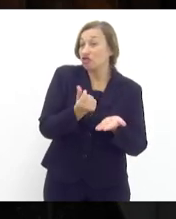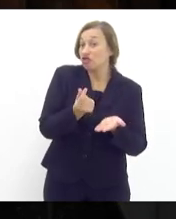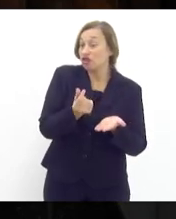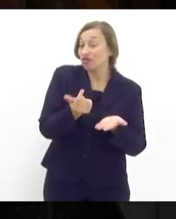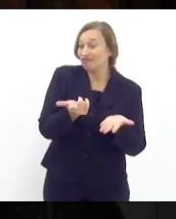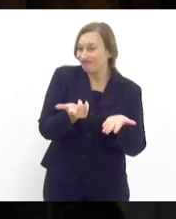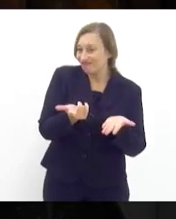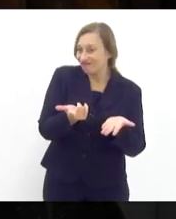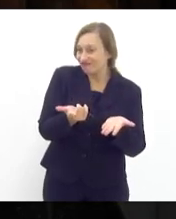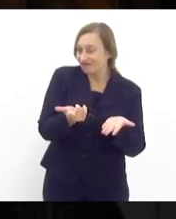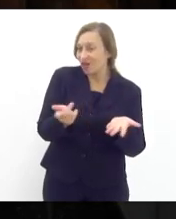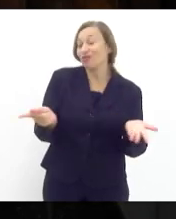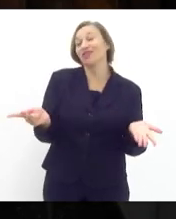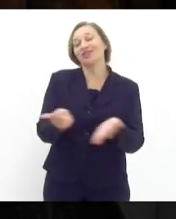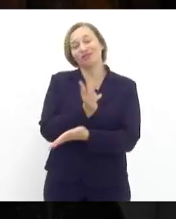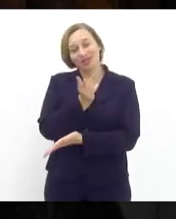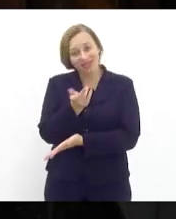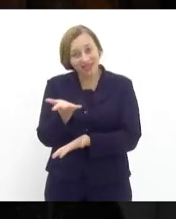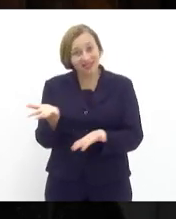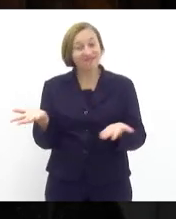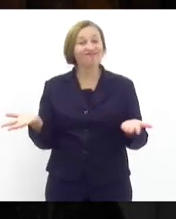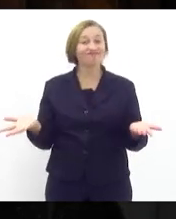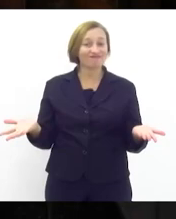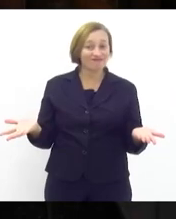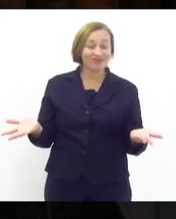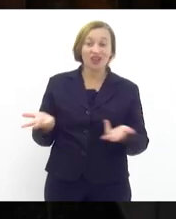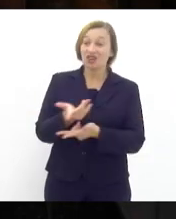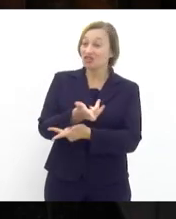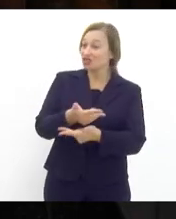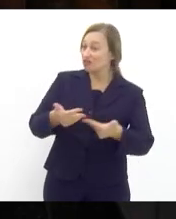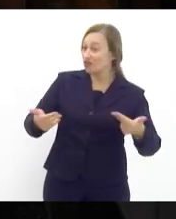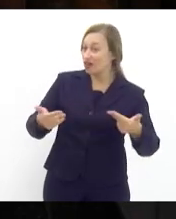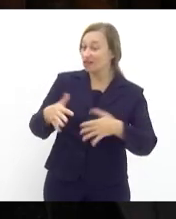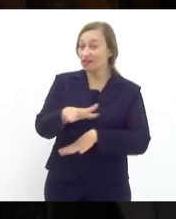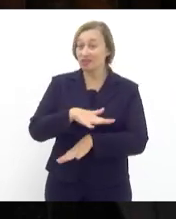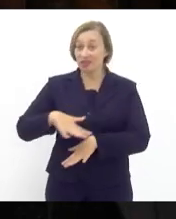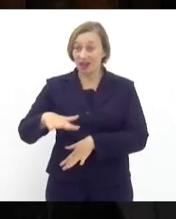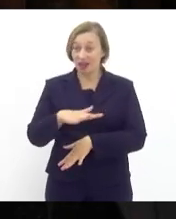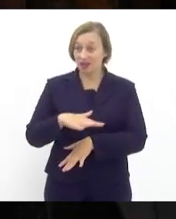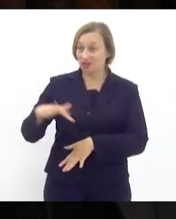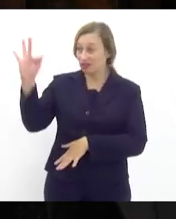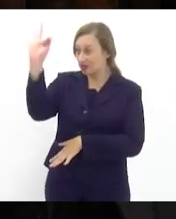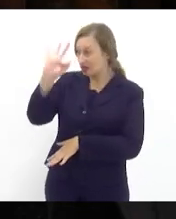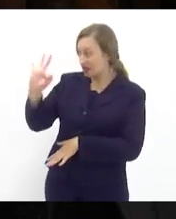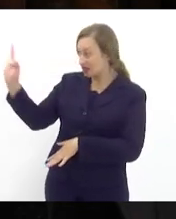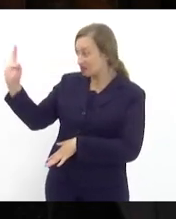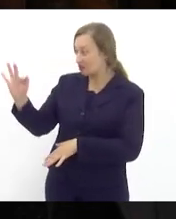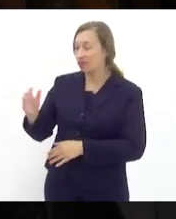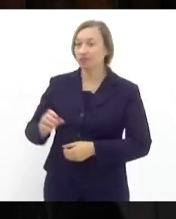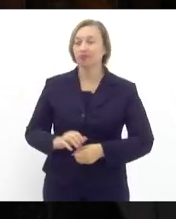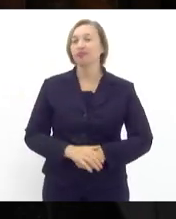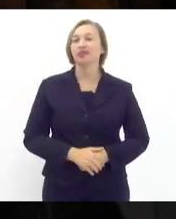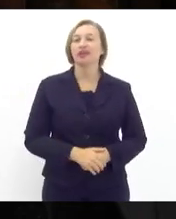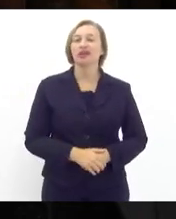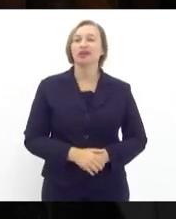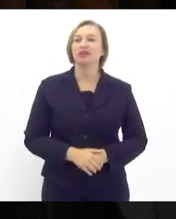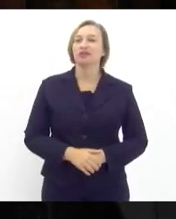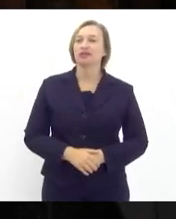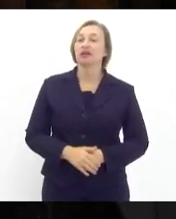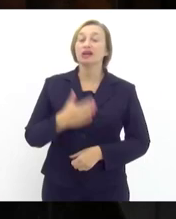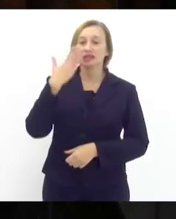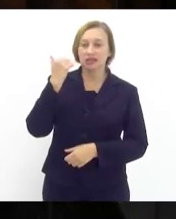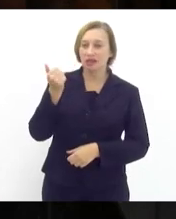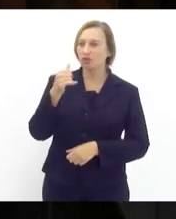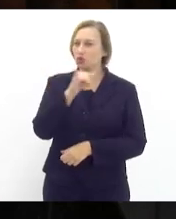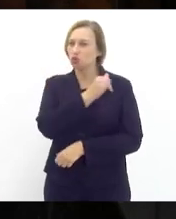que tem acontecido com diversas unidades federativas sabe bem vossa excelência que